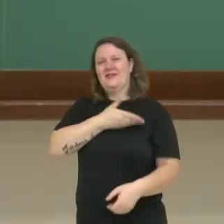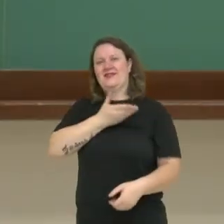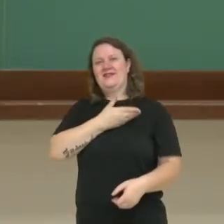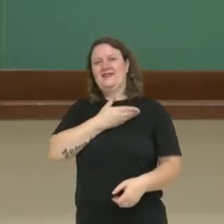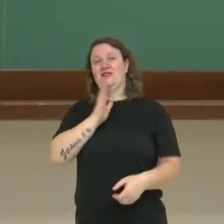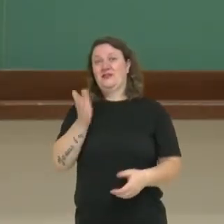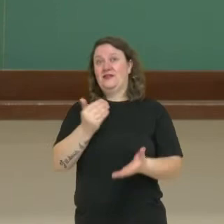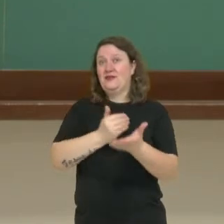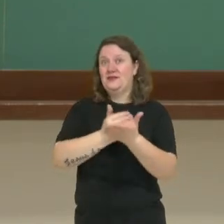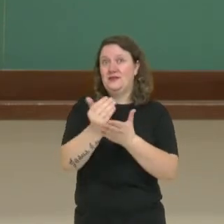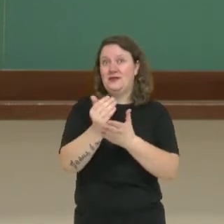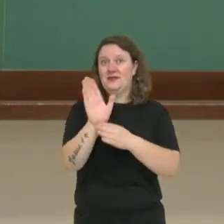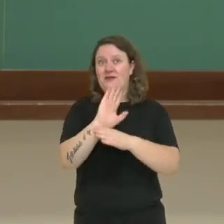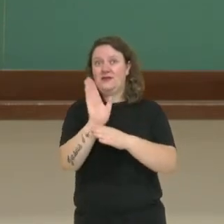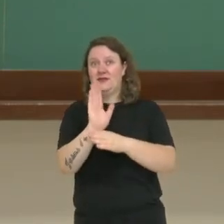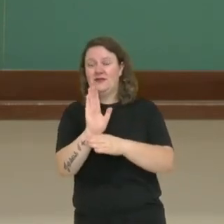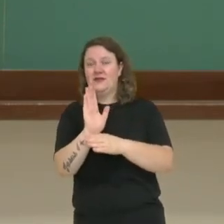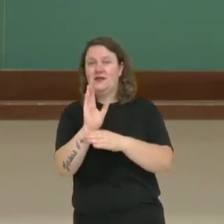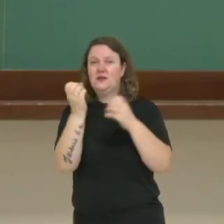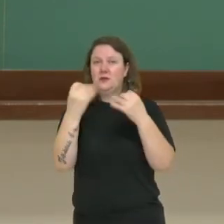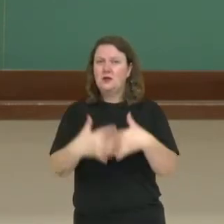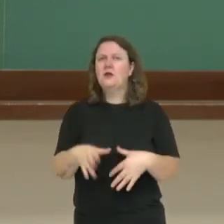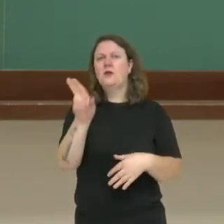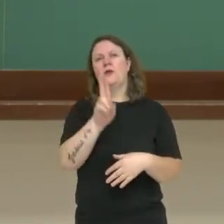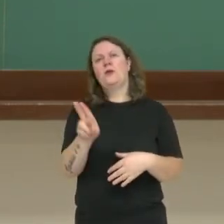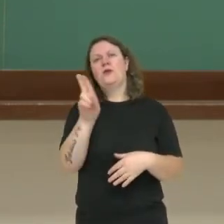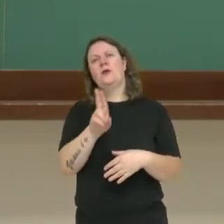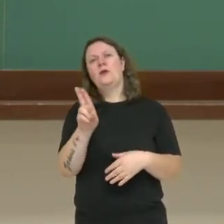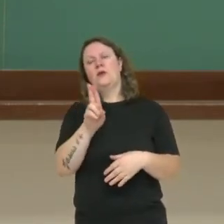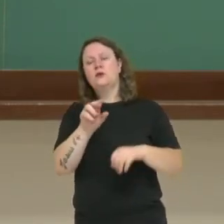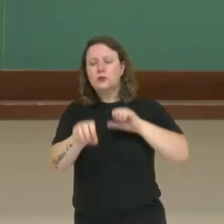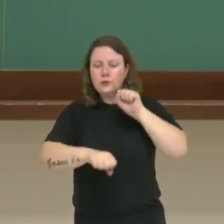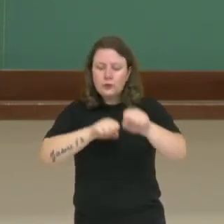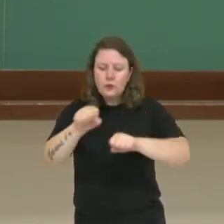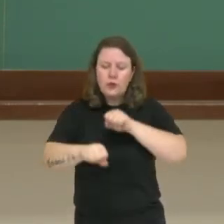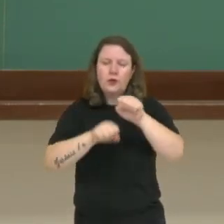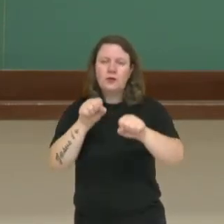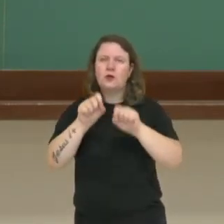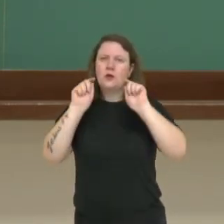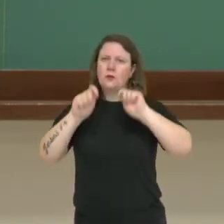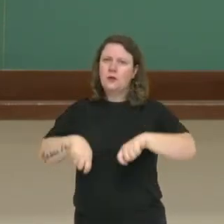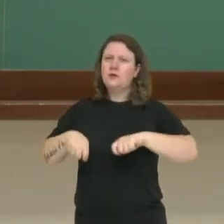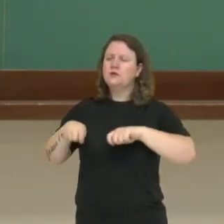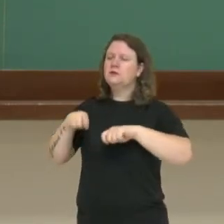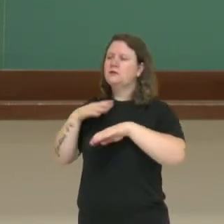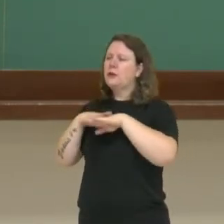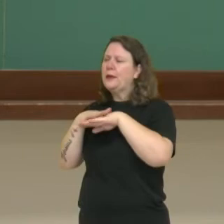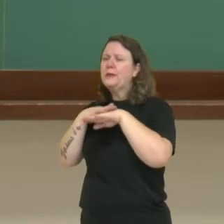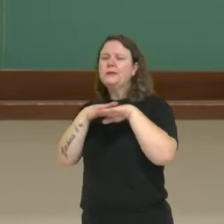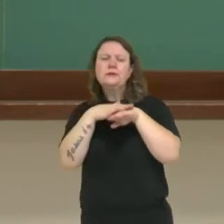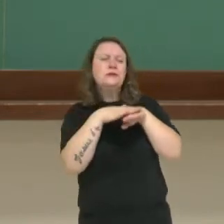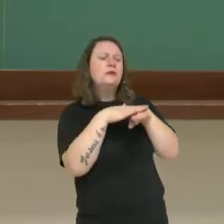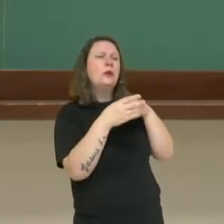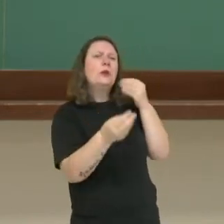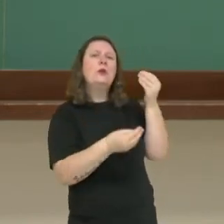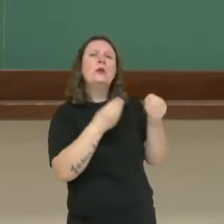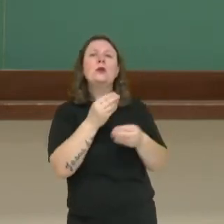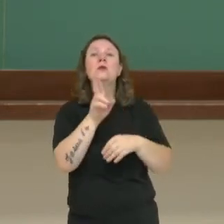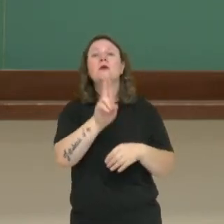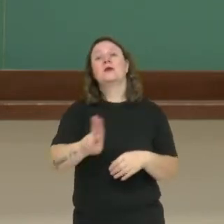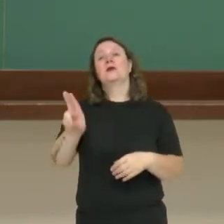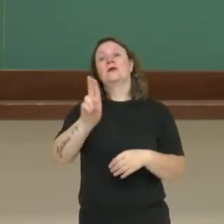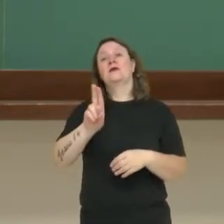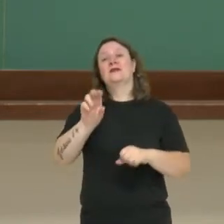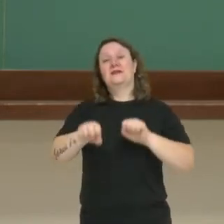no início do nosso vídeo sobre esses usos da bicicleta, mas você pode falar aí como que você utiliza a sua